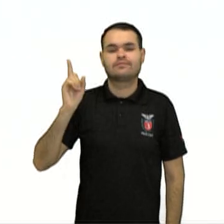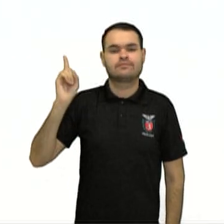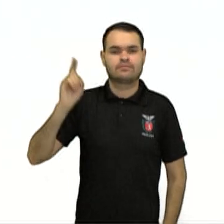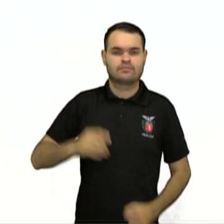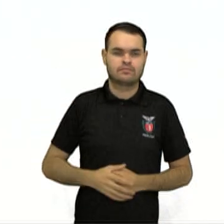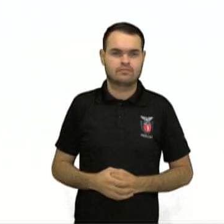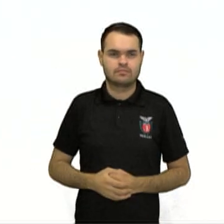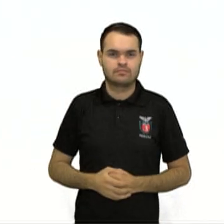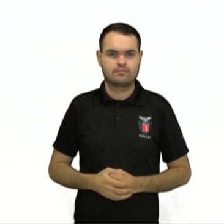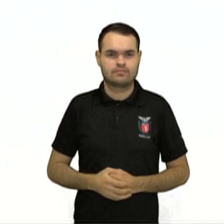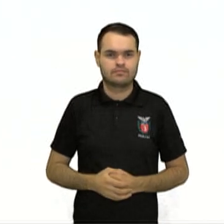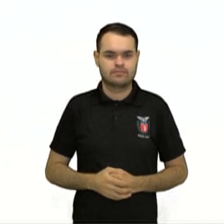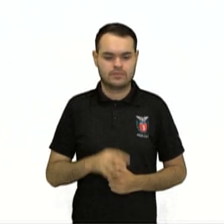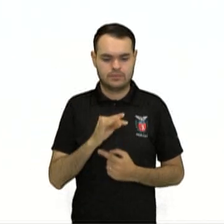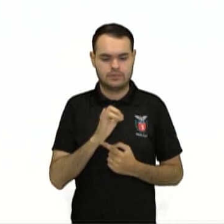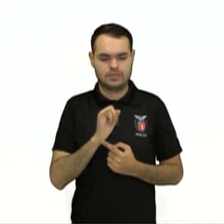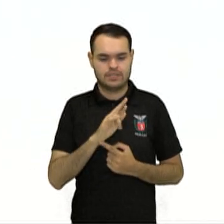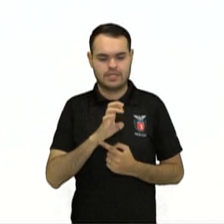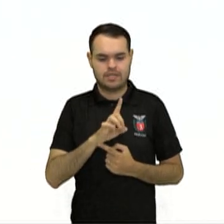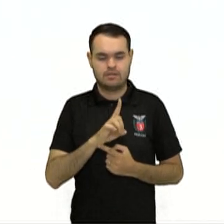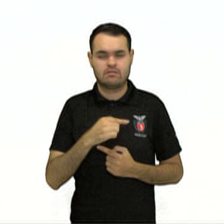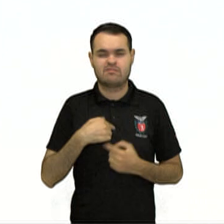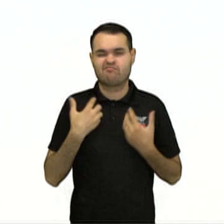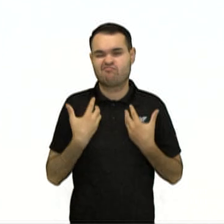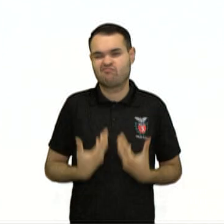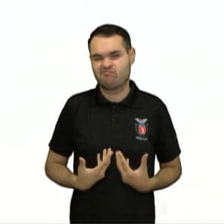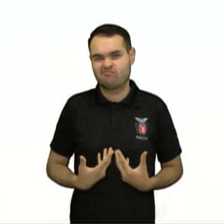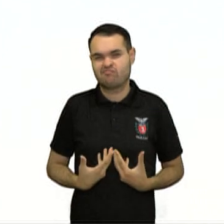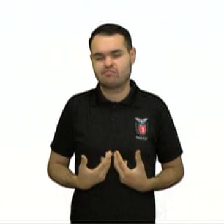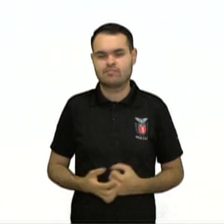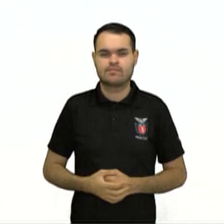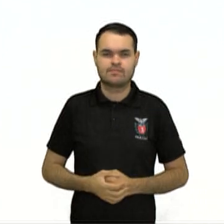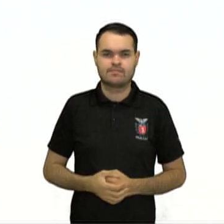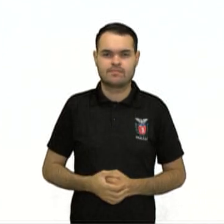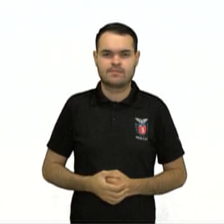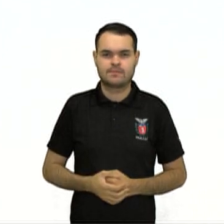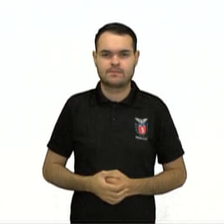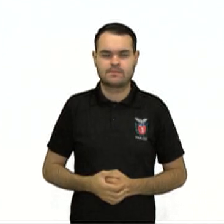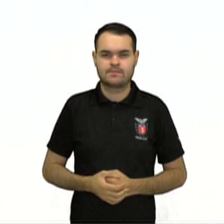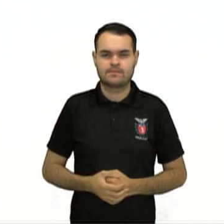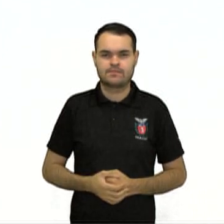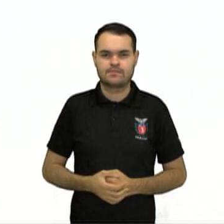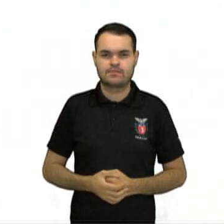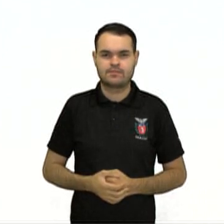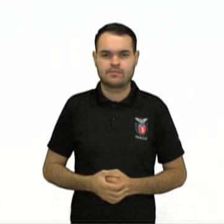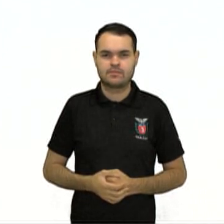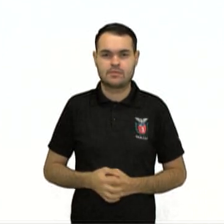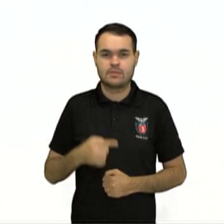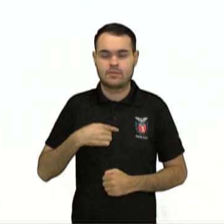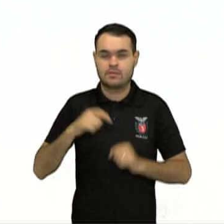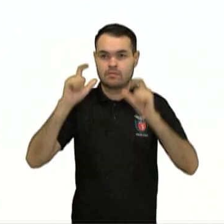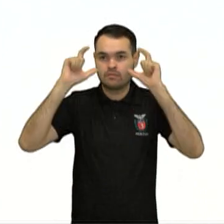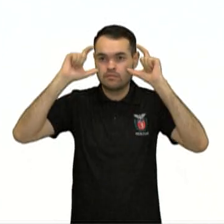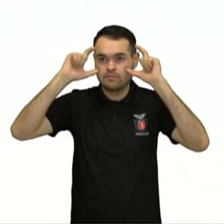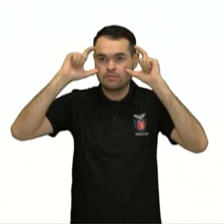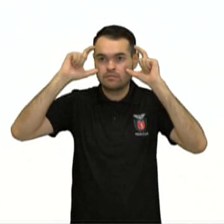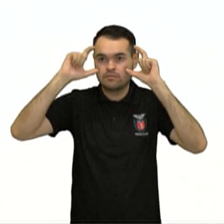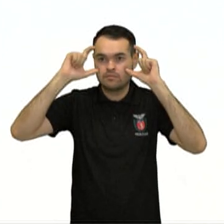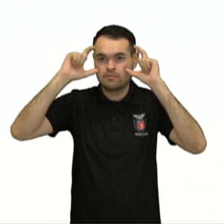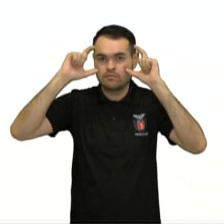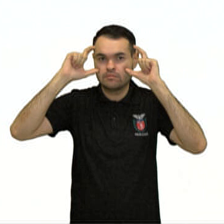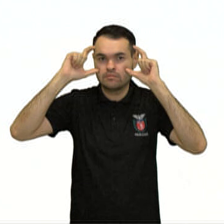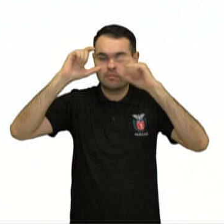I'm tired, eu tô cansado. I stayed up till late last afternoon. Eu fiquei acordado até tarde na